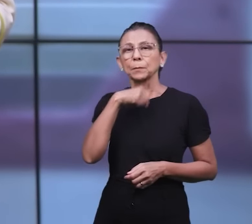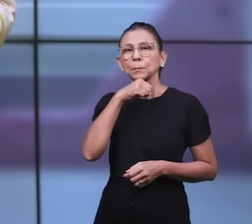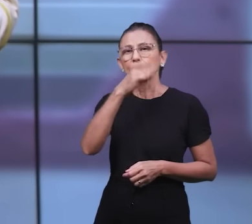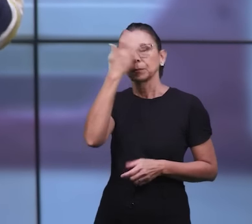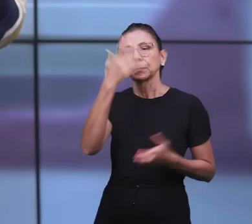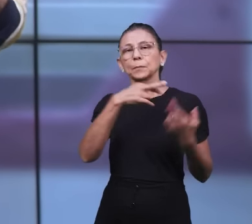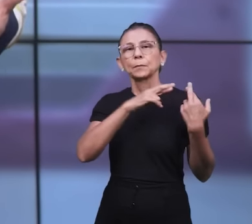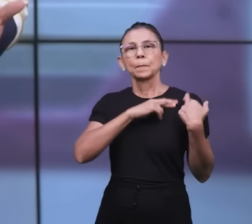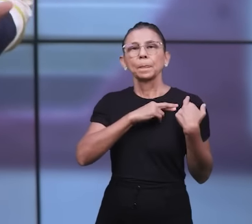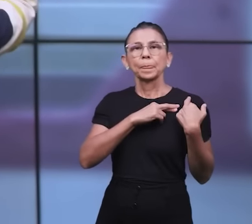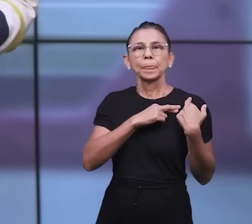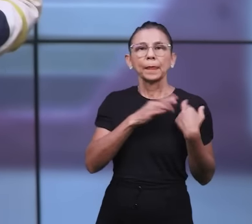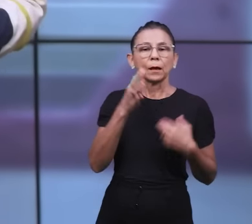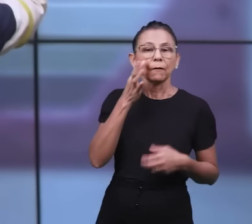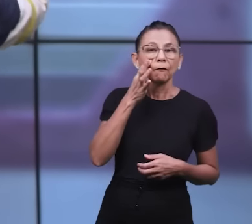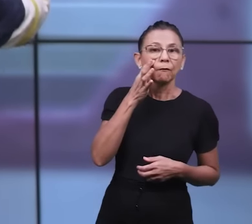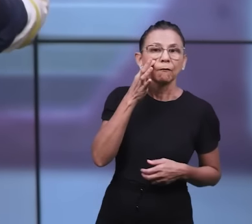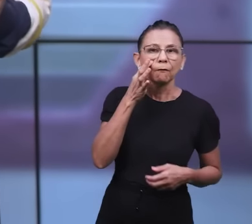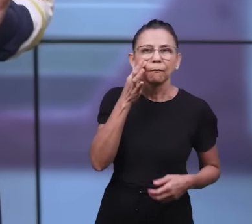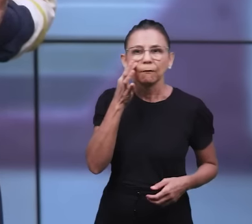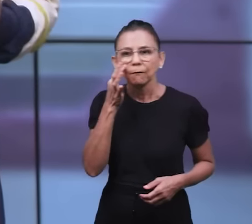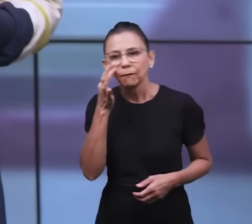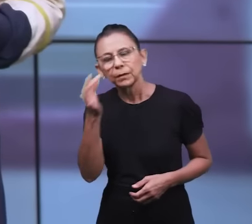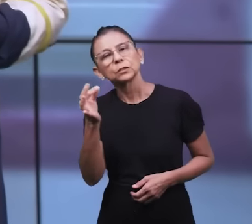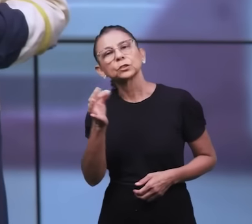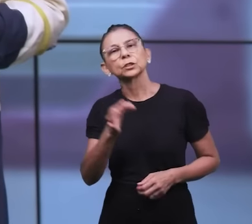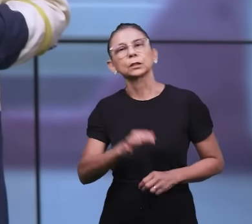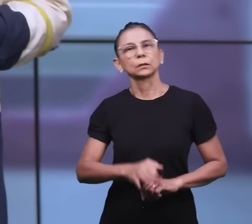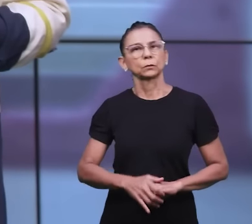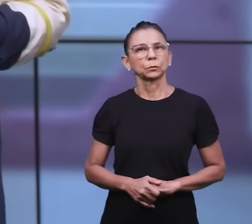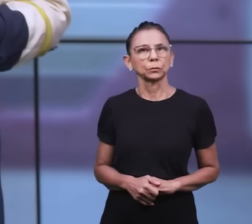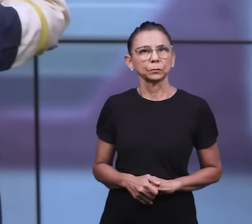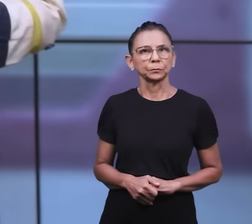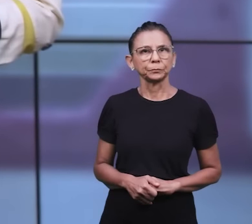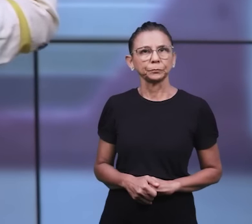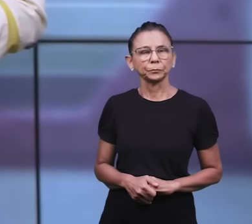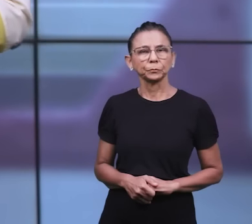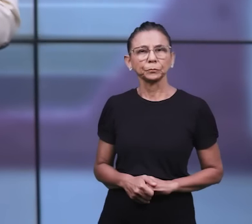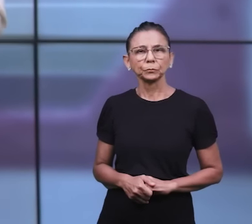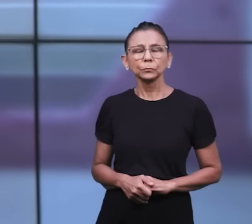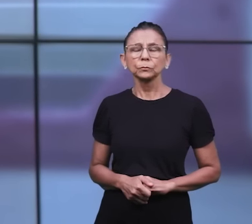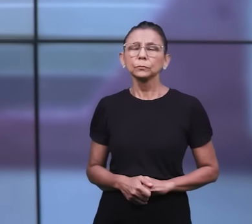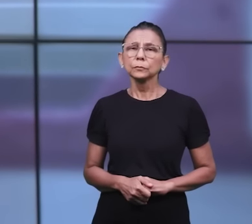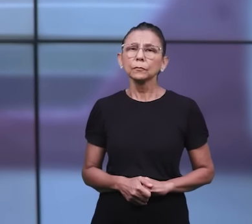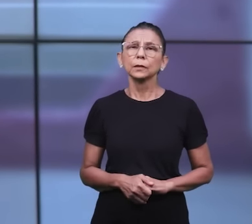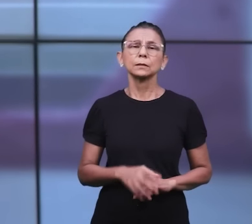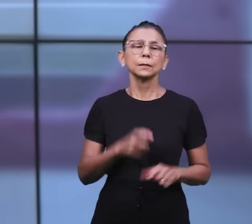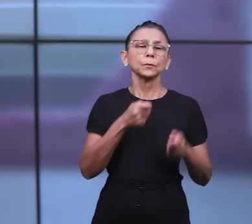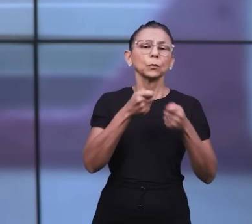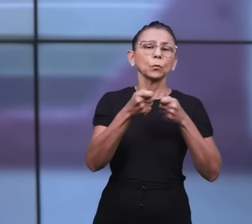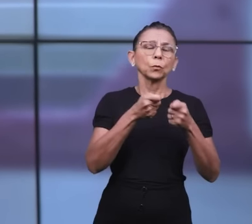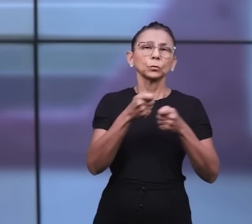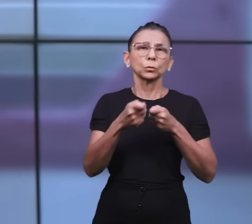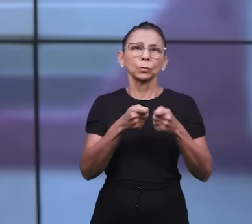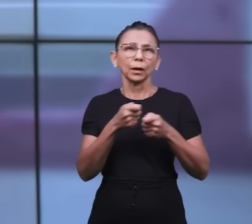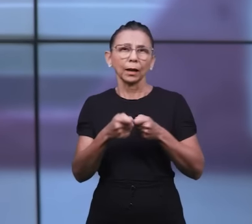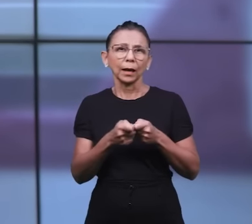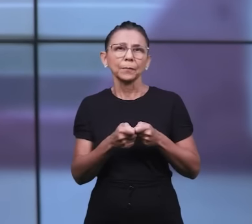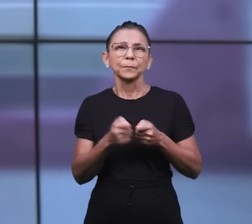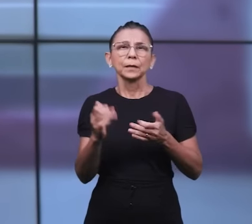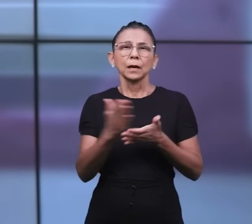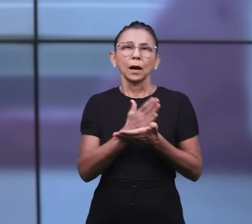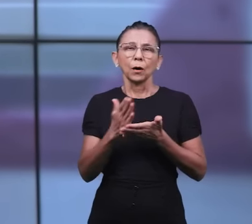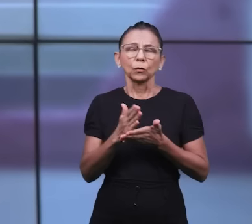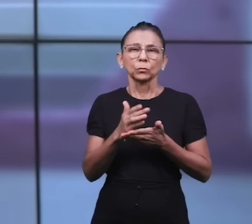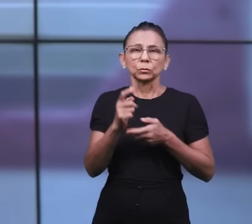pais mães e responsáveis nesse sentido para evitar que os filhos acessem submundo da internet as redes